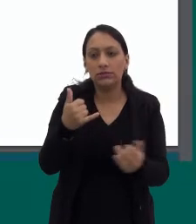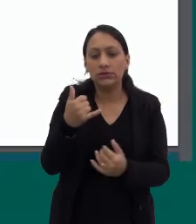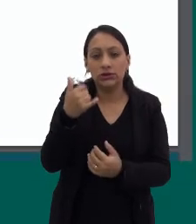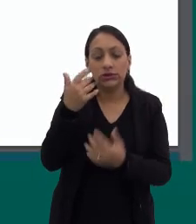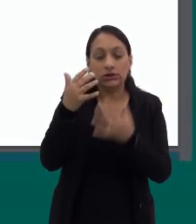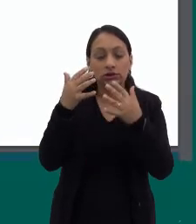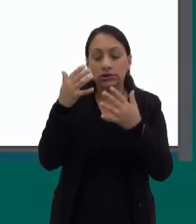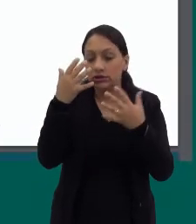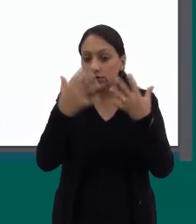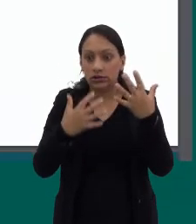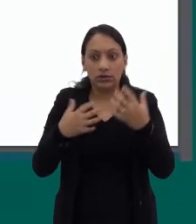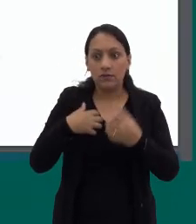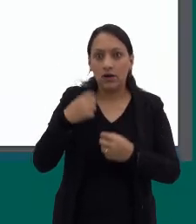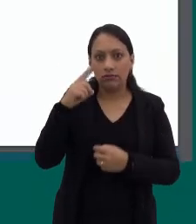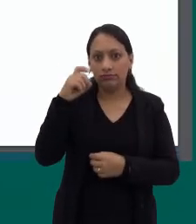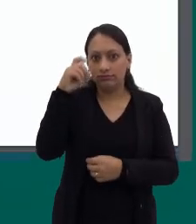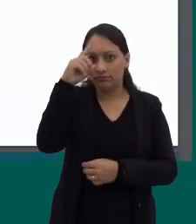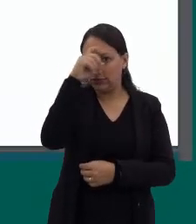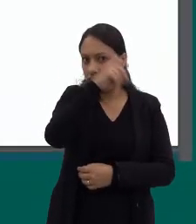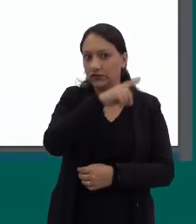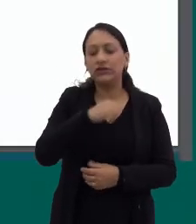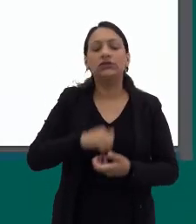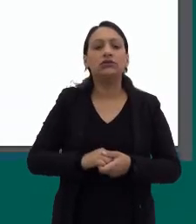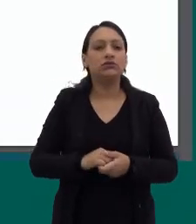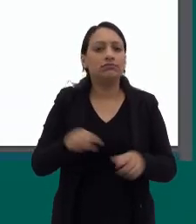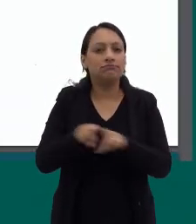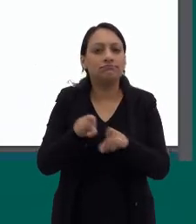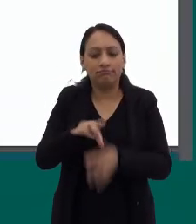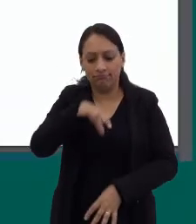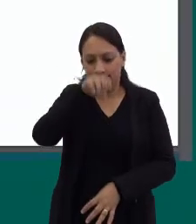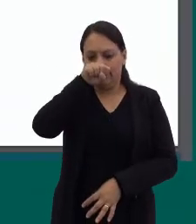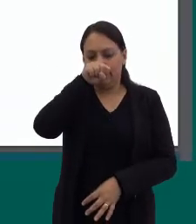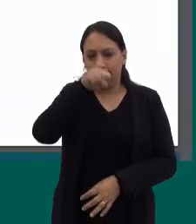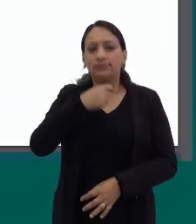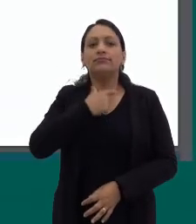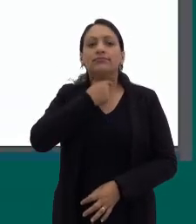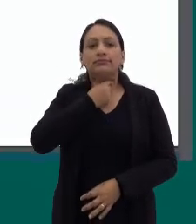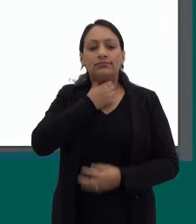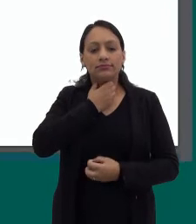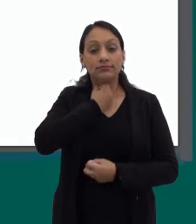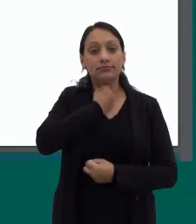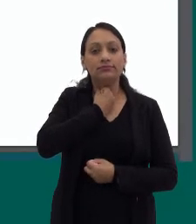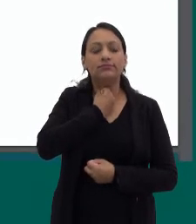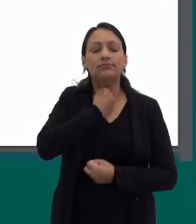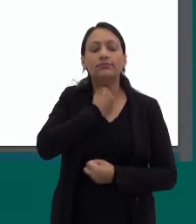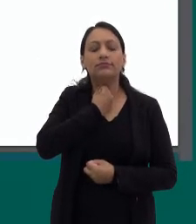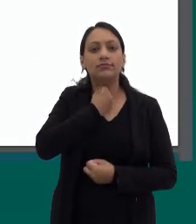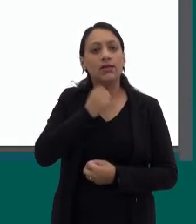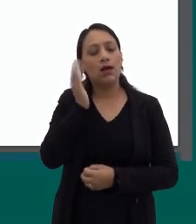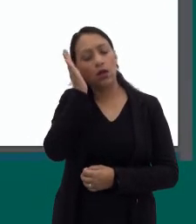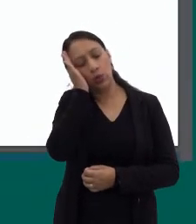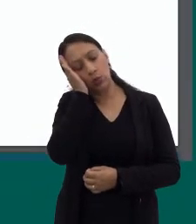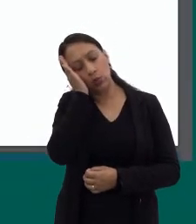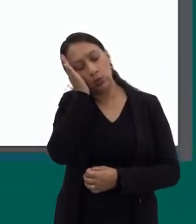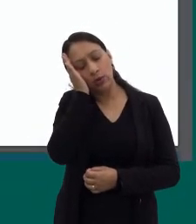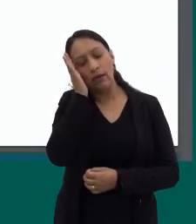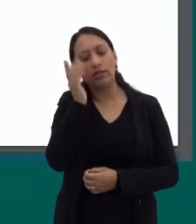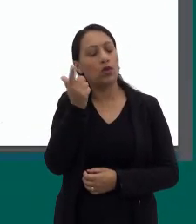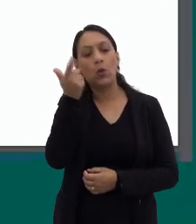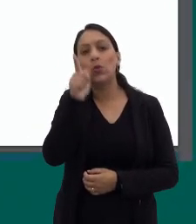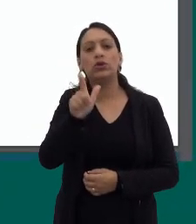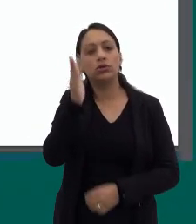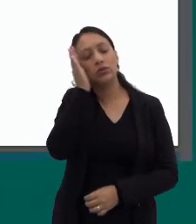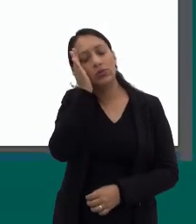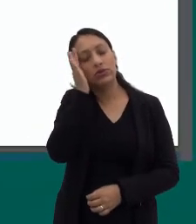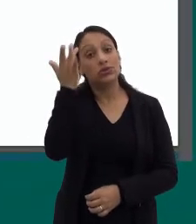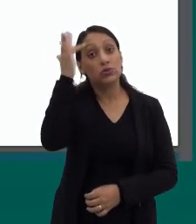e você tem dificuldade em respirar. É um labirinto sem saída. Suas noites são tomadas pela insônia e você não sabe